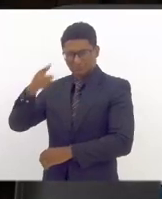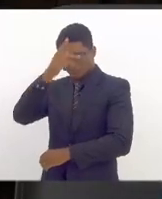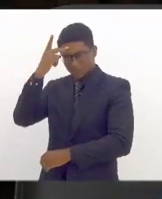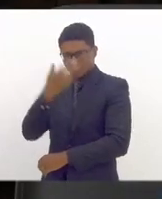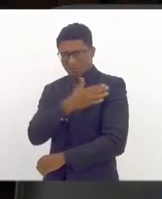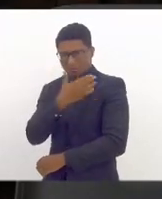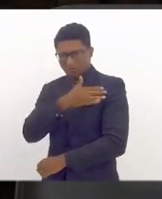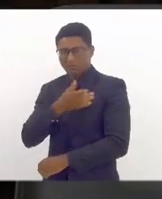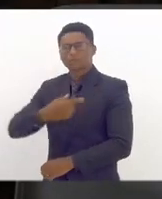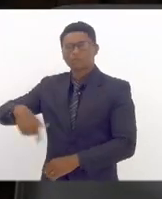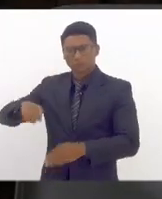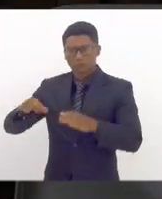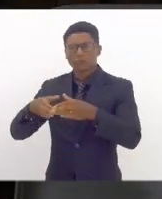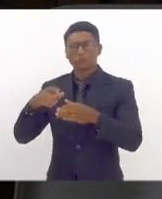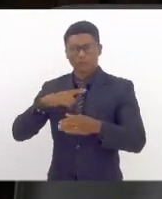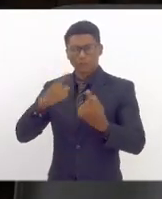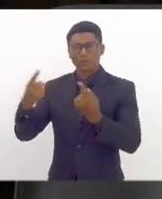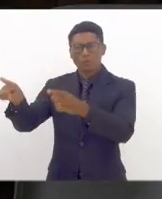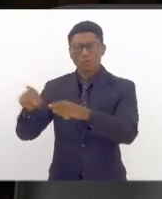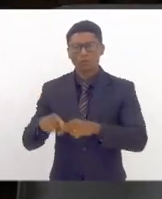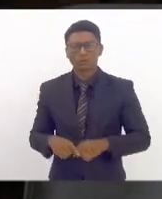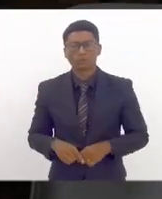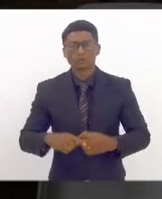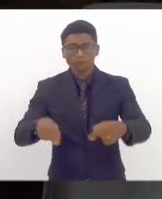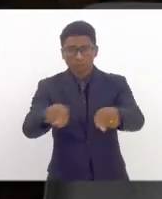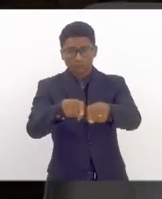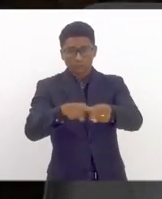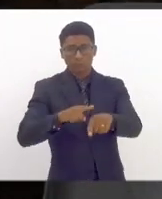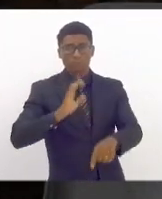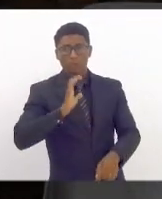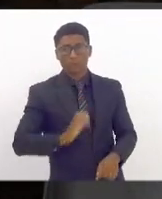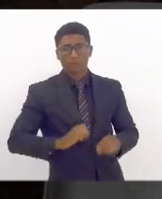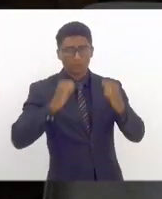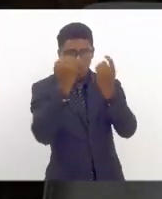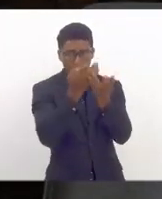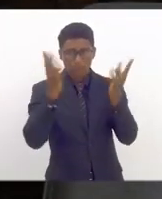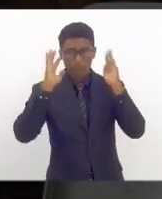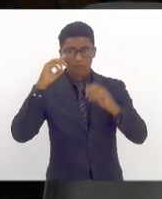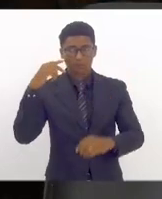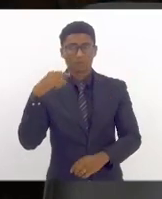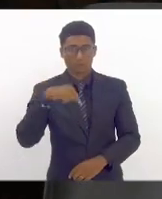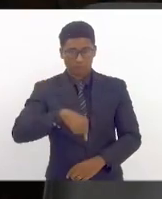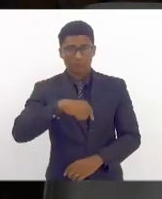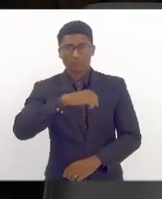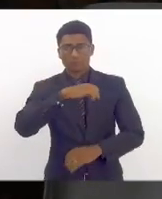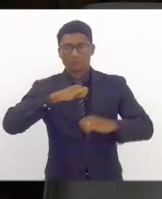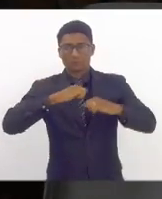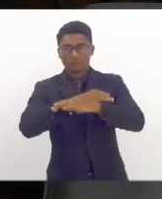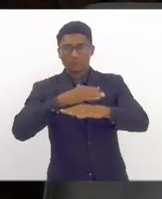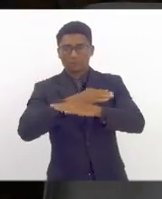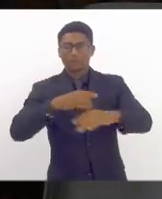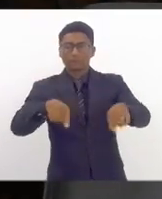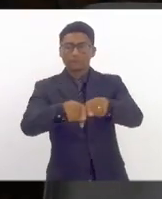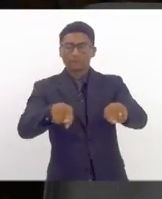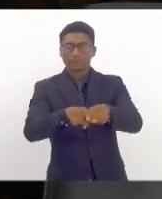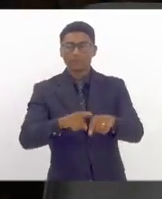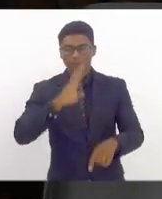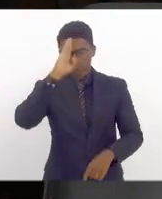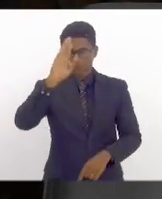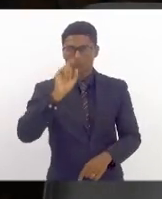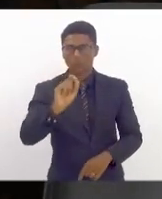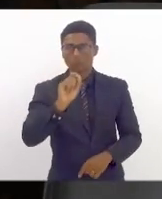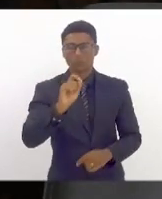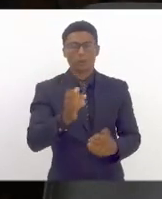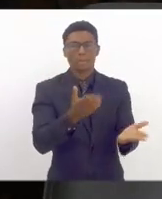jiló das Direitos Humanos cidadania indígena na cidade e principalmente o diálogo agora